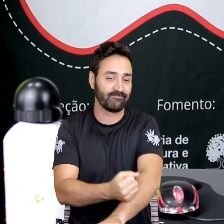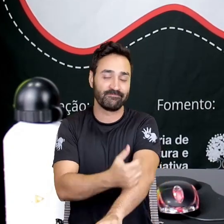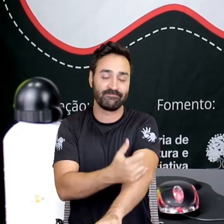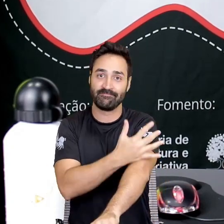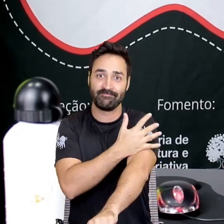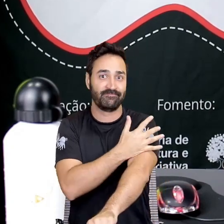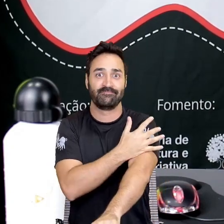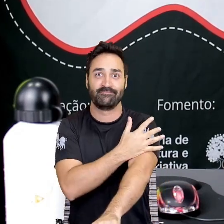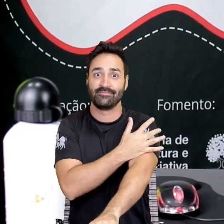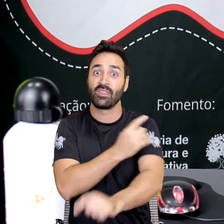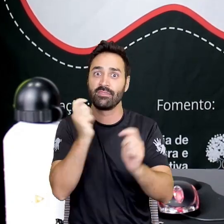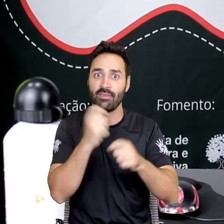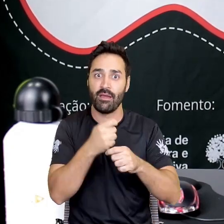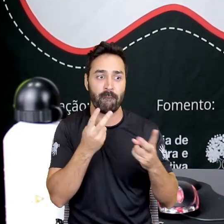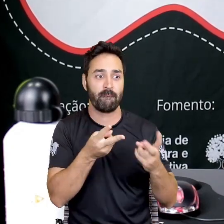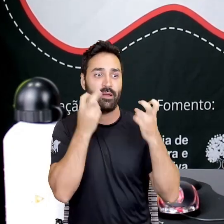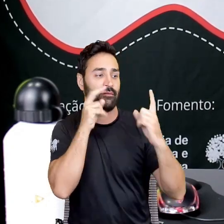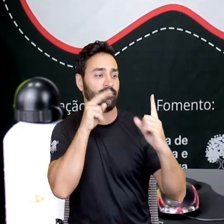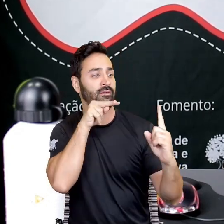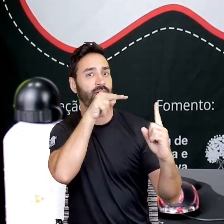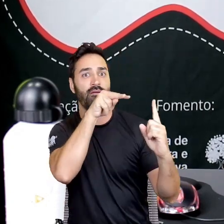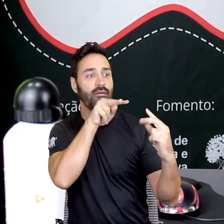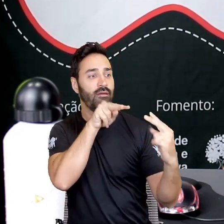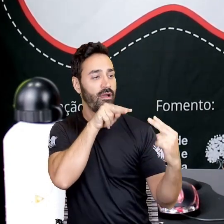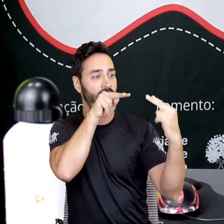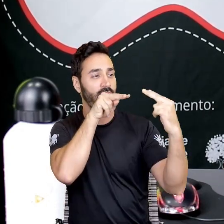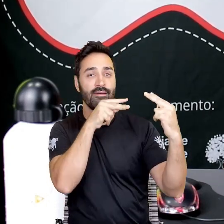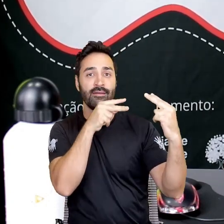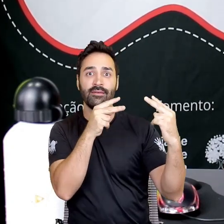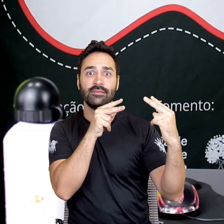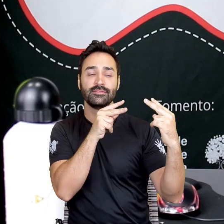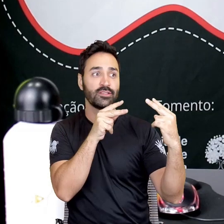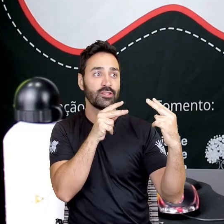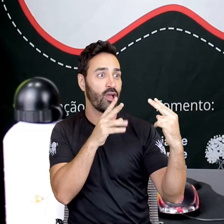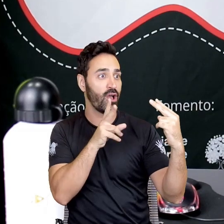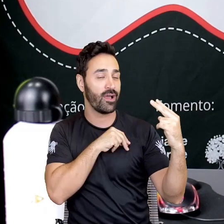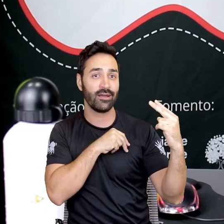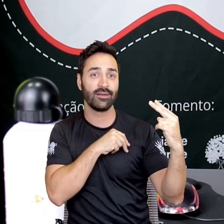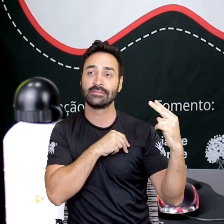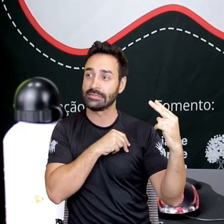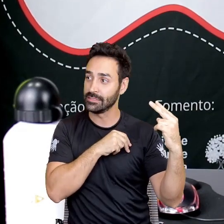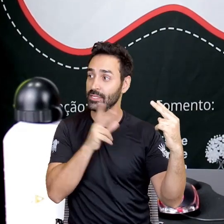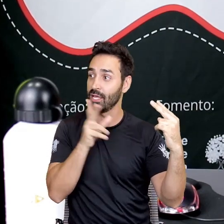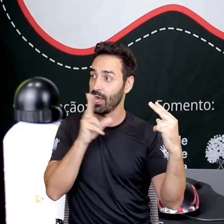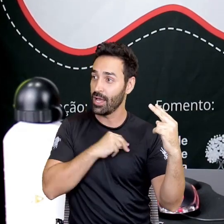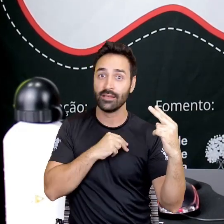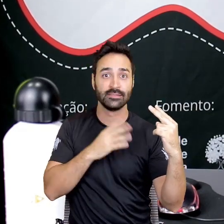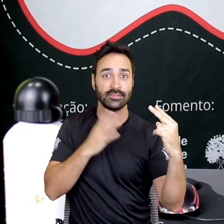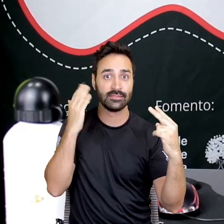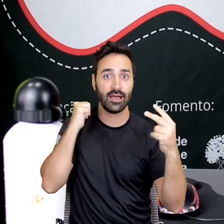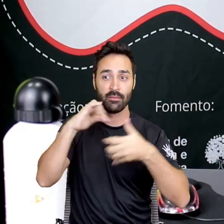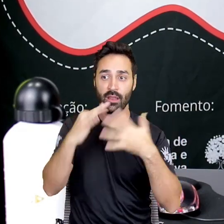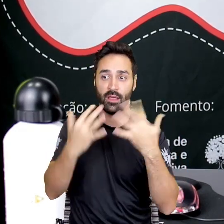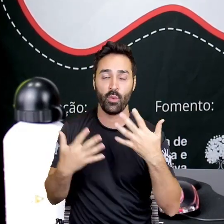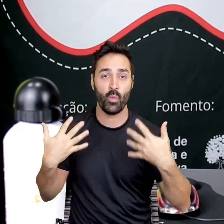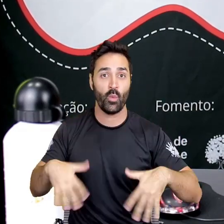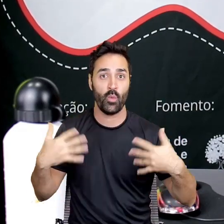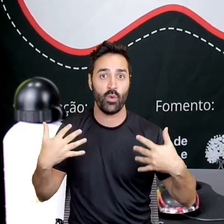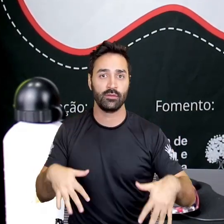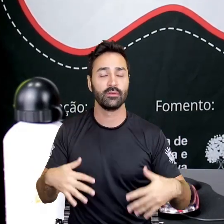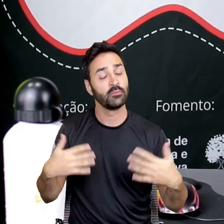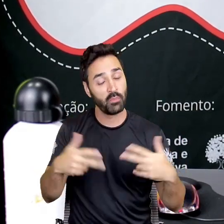pessoa. Você percebe isso no agir daquelas pessoas. E quando você tem isso, quando você traz